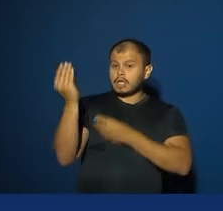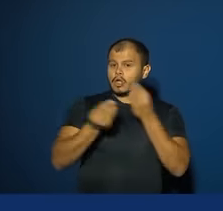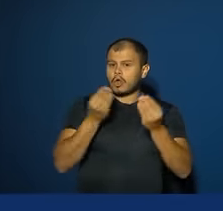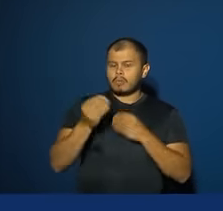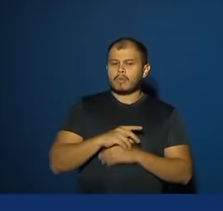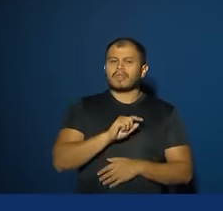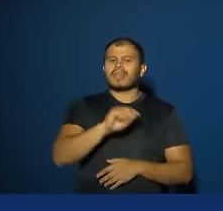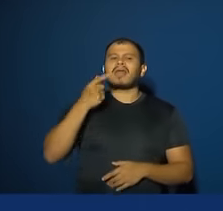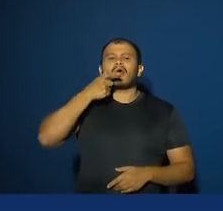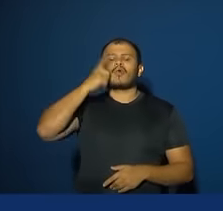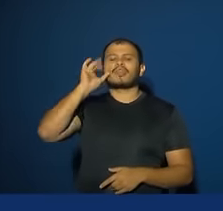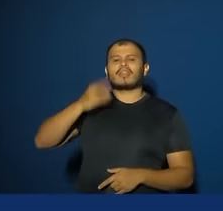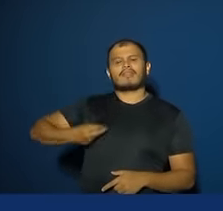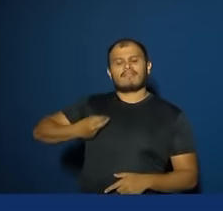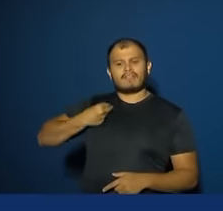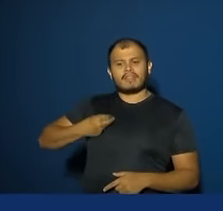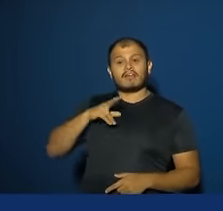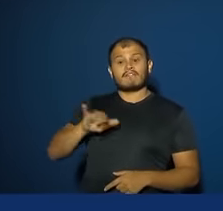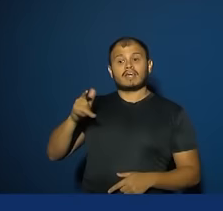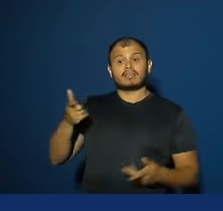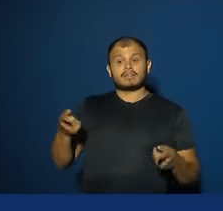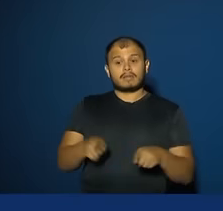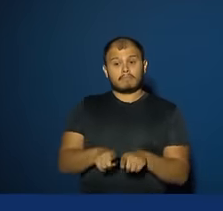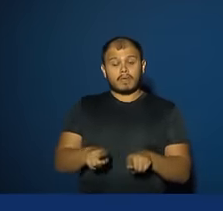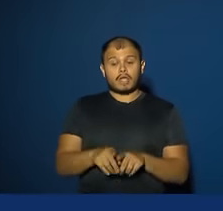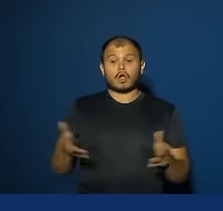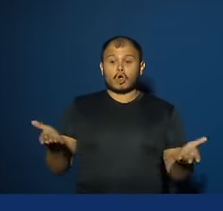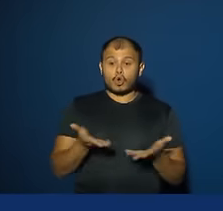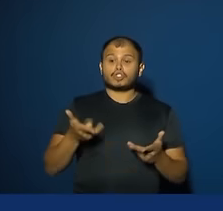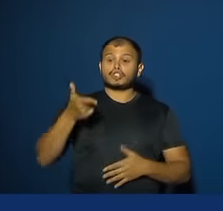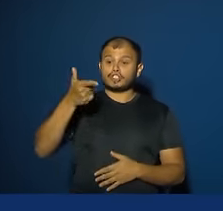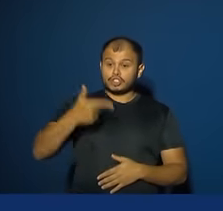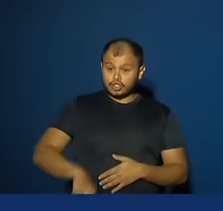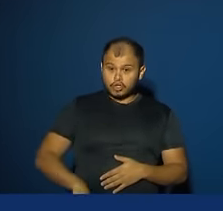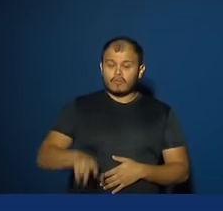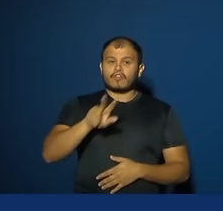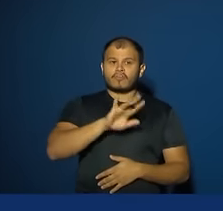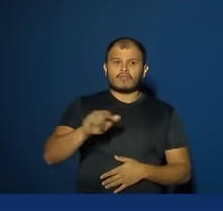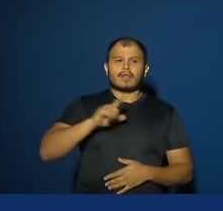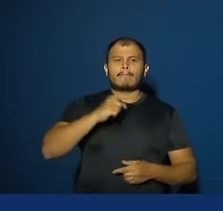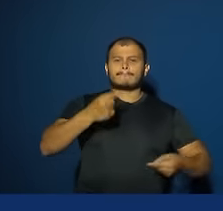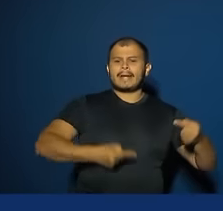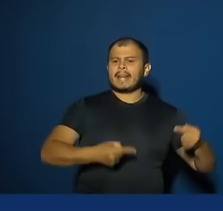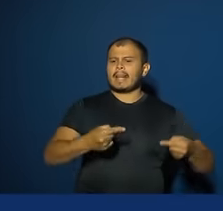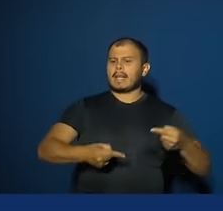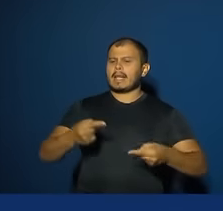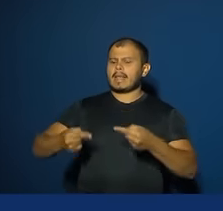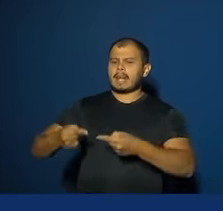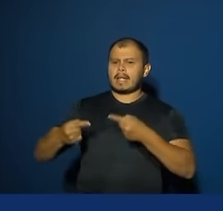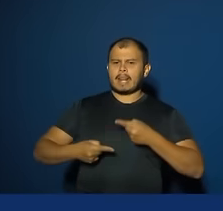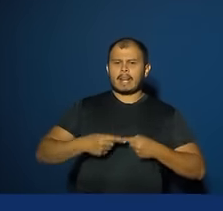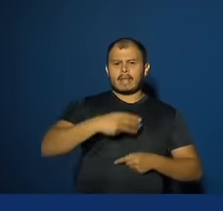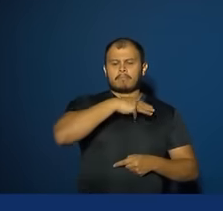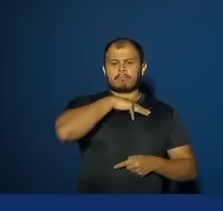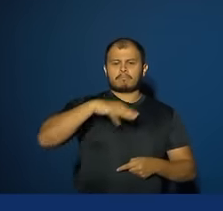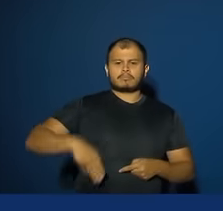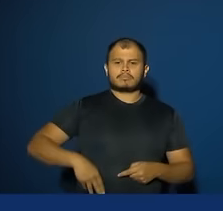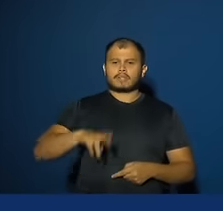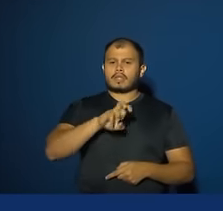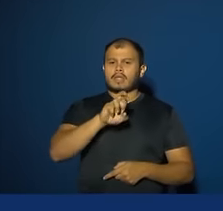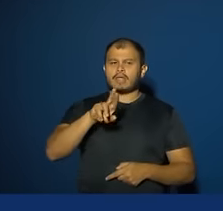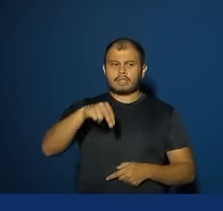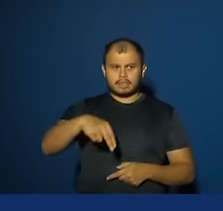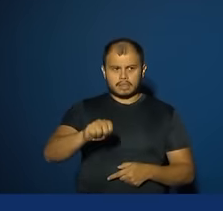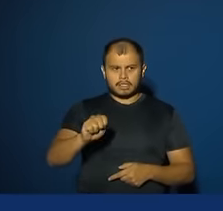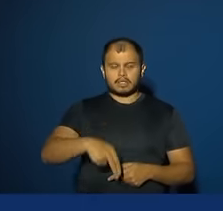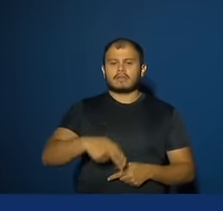ontem hoje vamos ter de novo a mesma coisa daqui a pouco vai vai est debatendo conosco o ministro Renan falando de concessões